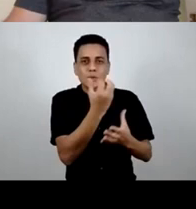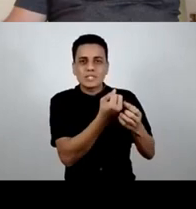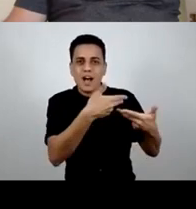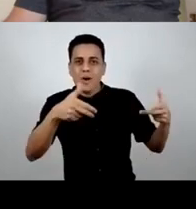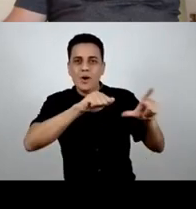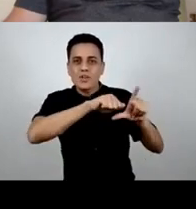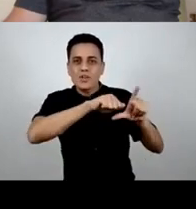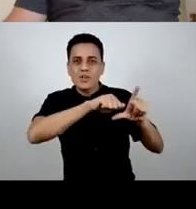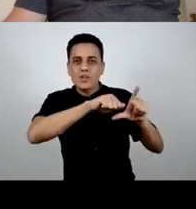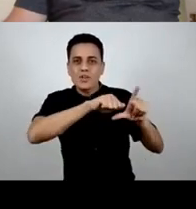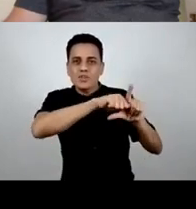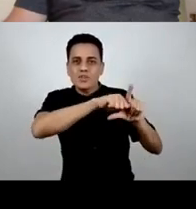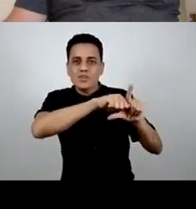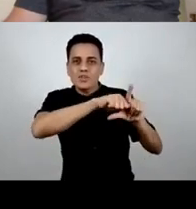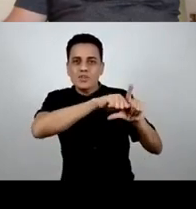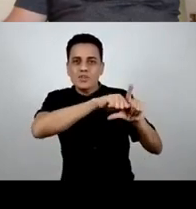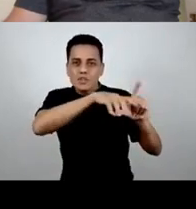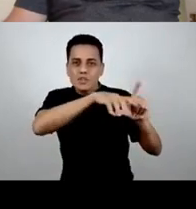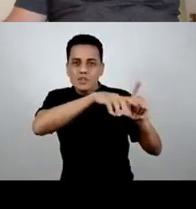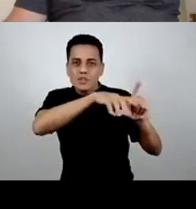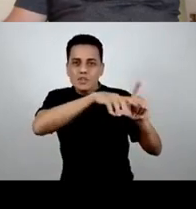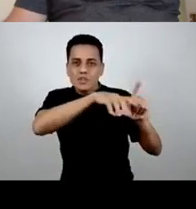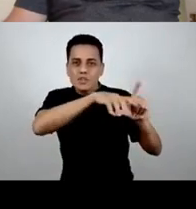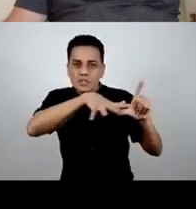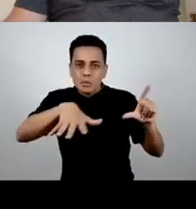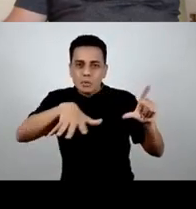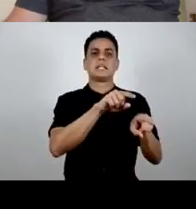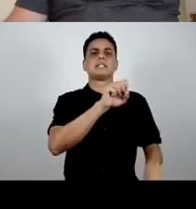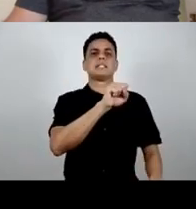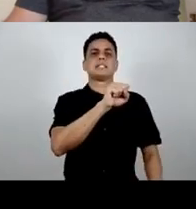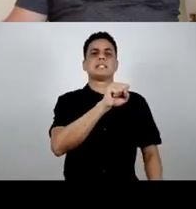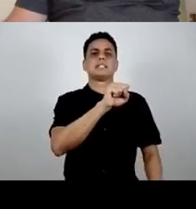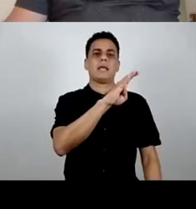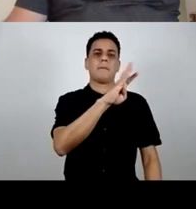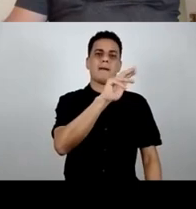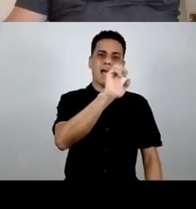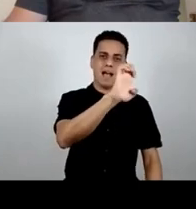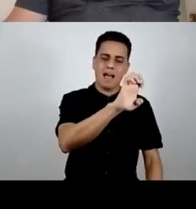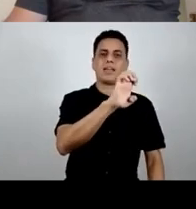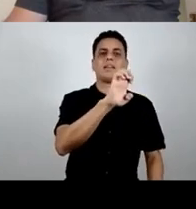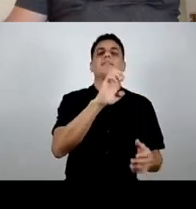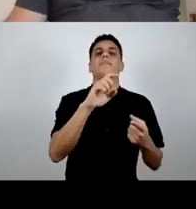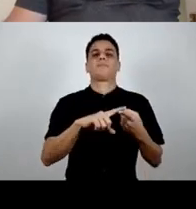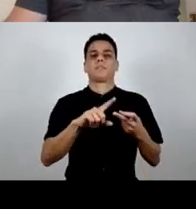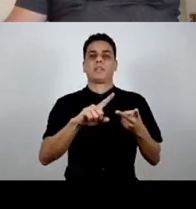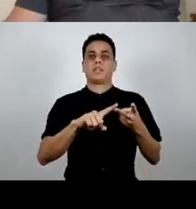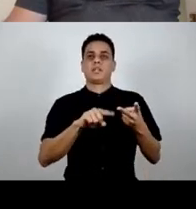que foi uma parceria PESC Brasil, SEBRAE e o extinto Ministério da